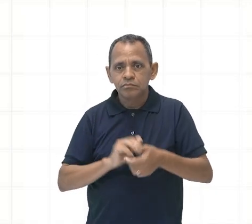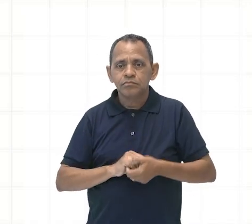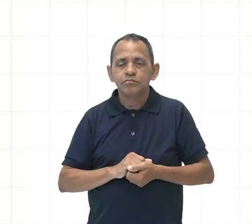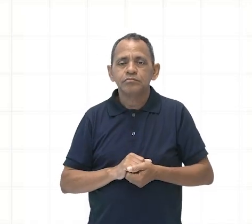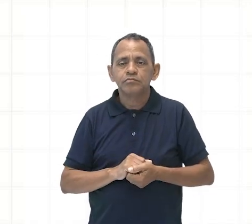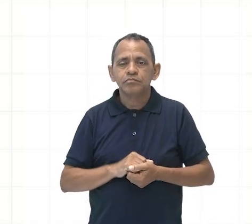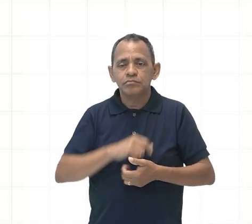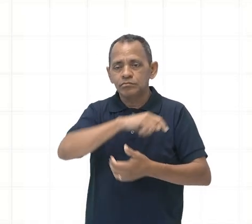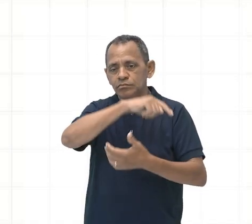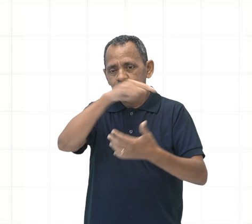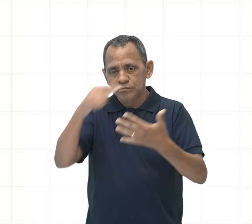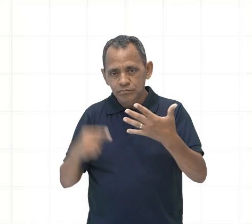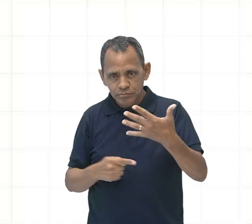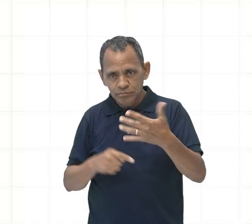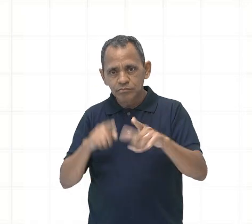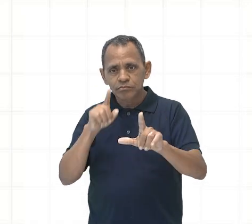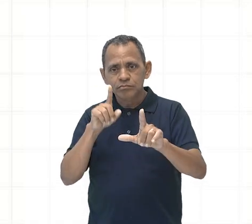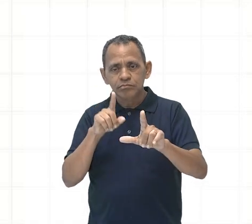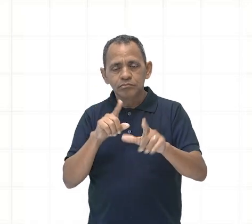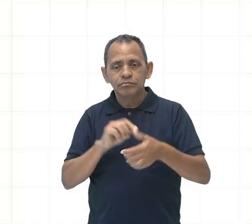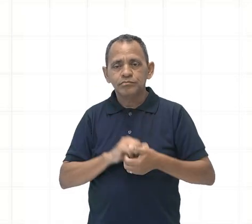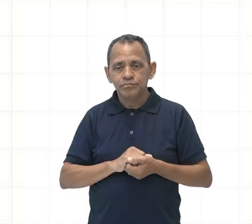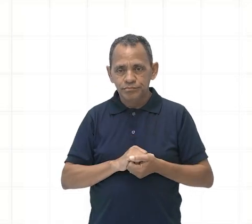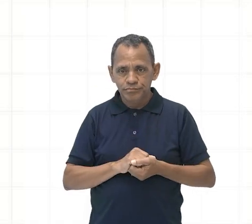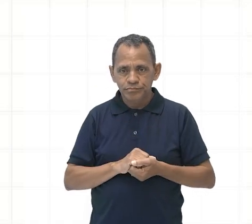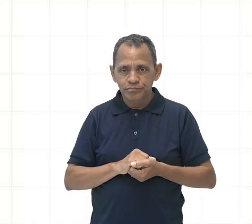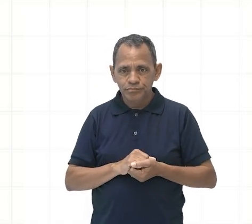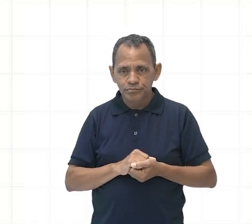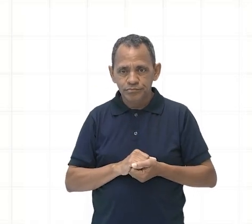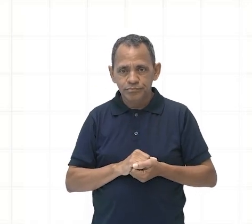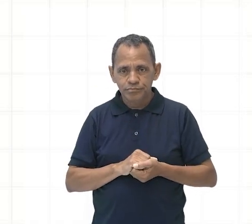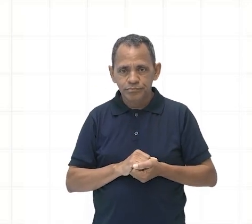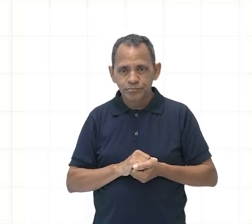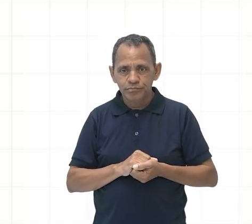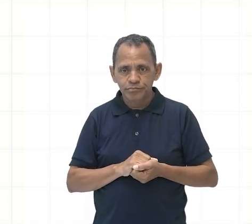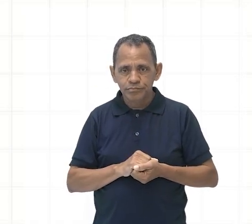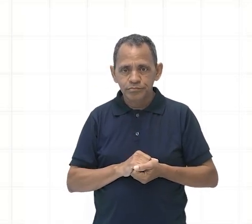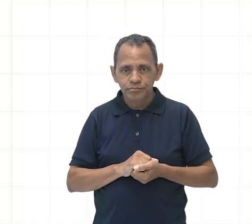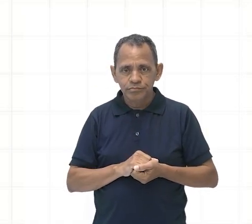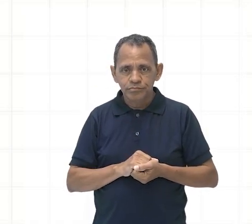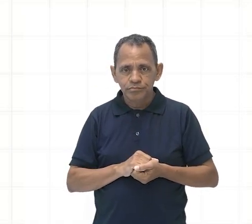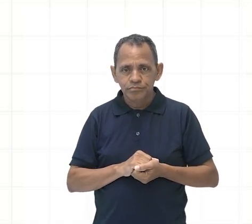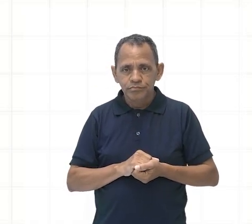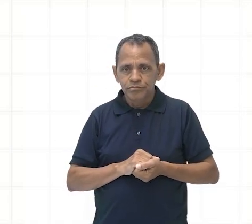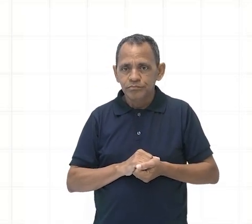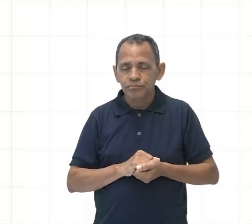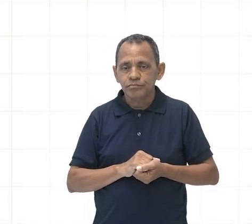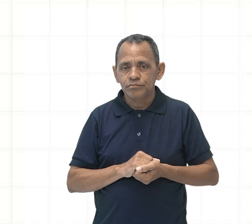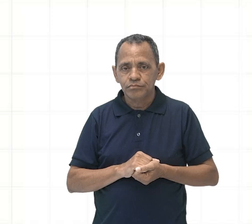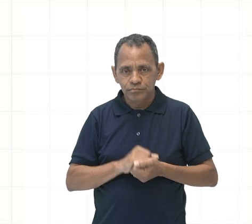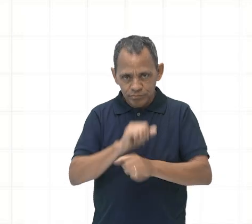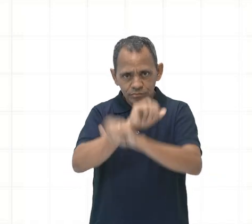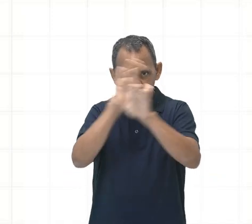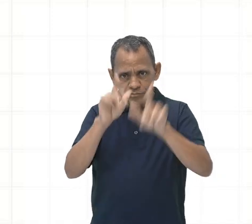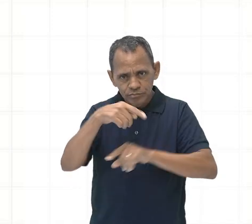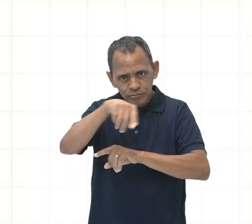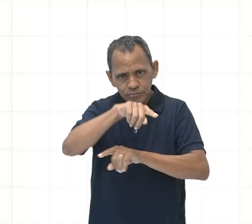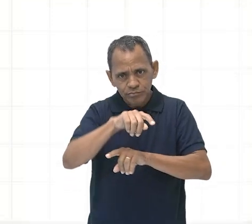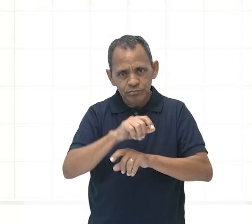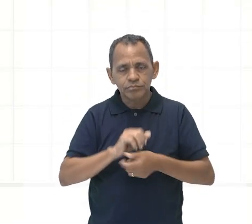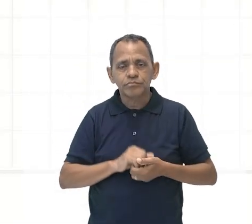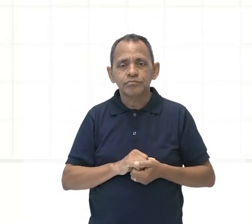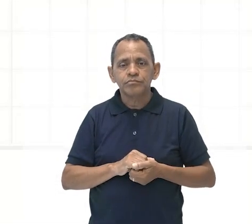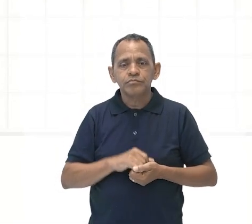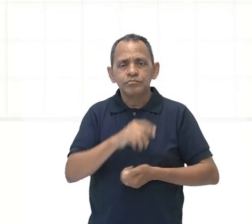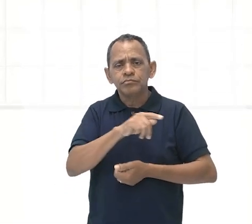isso, a alternativa correta lá é 1 hora e 60 minutos. Tudo bem? Ficou claro isso para vocês? Professor,